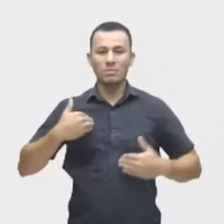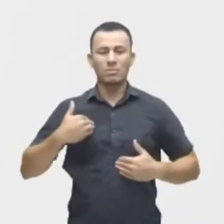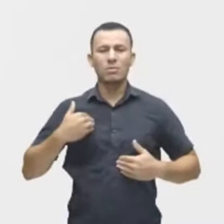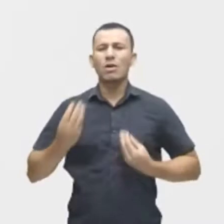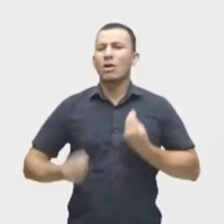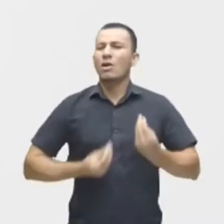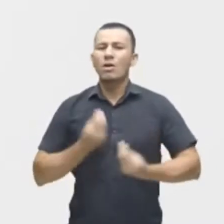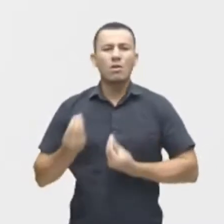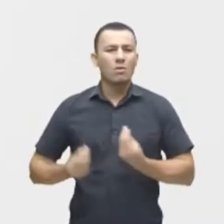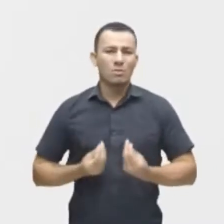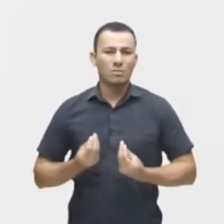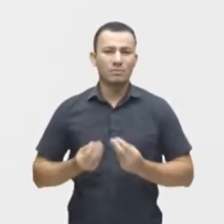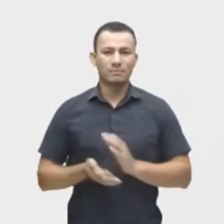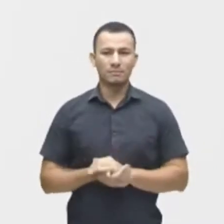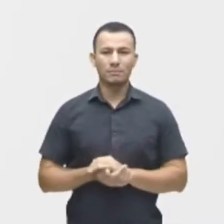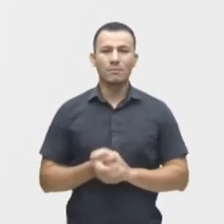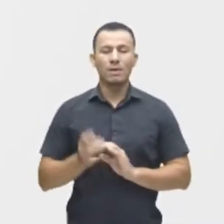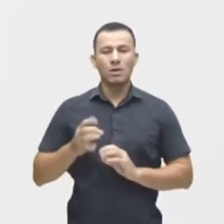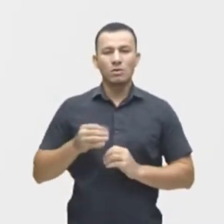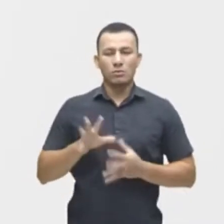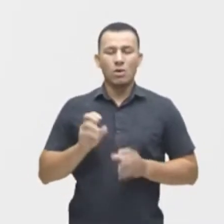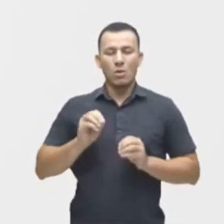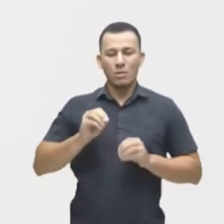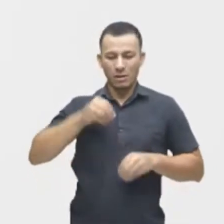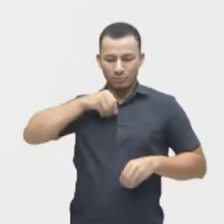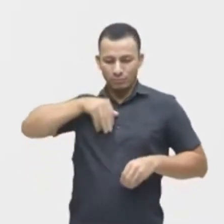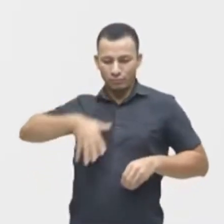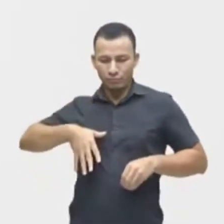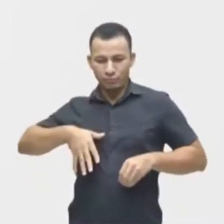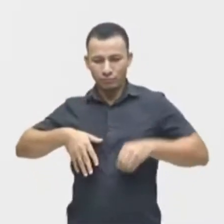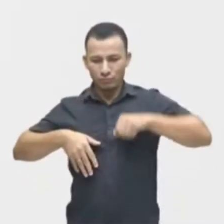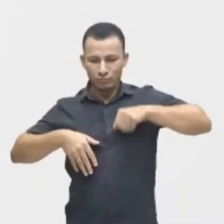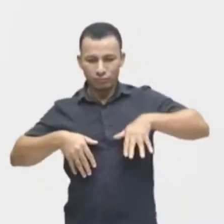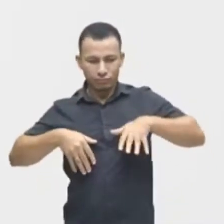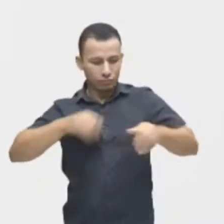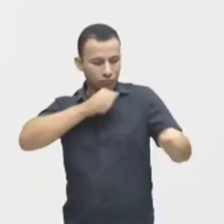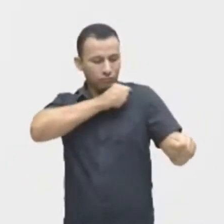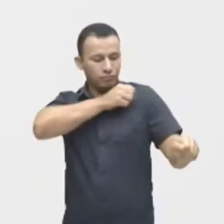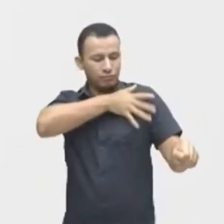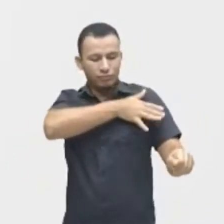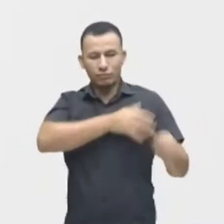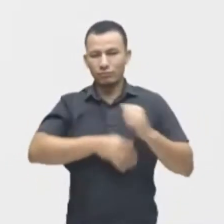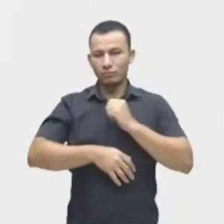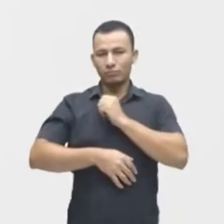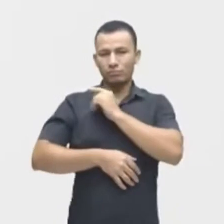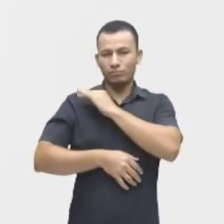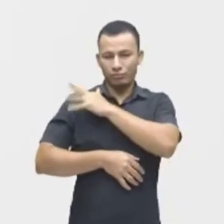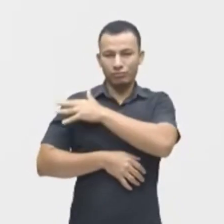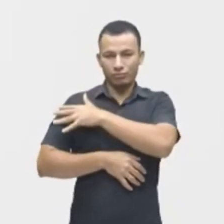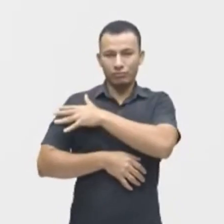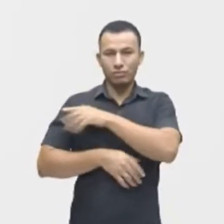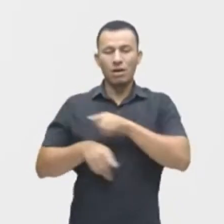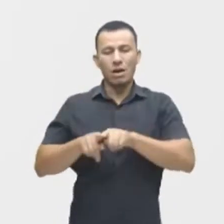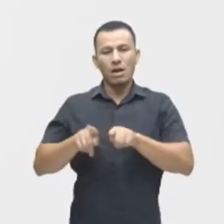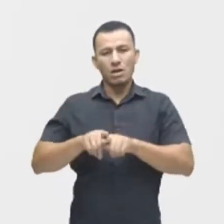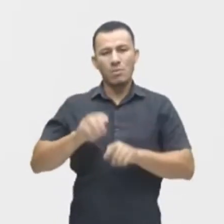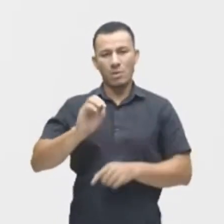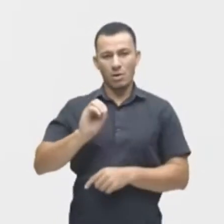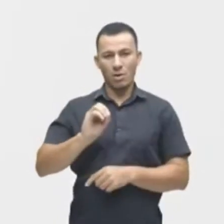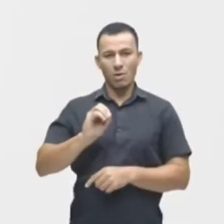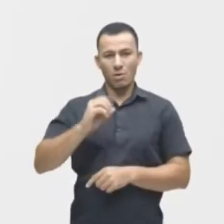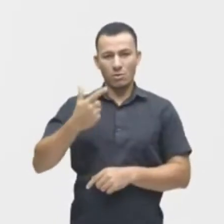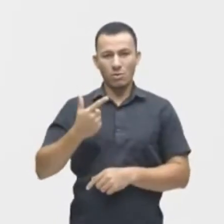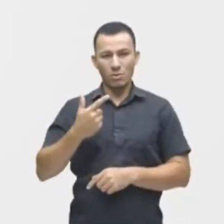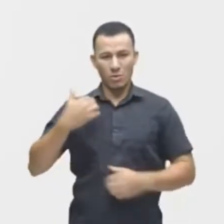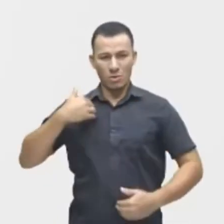Ele só vai se deslocando e transportando os nutrientes e o oxigênio para todo o